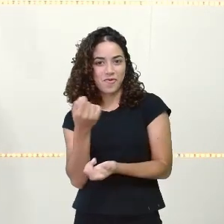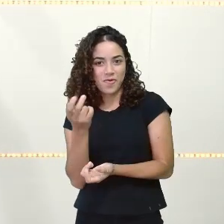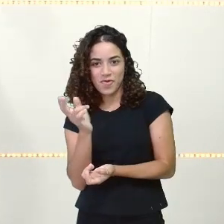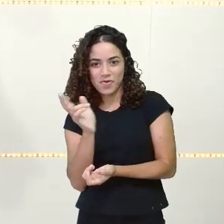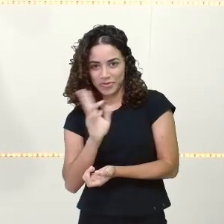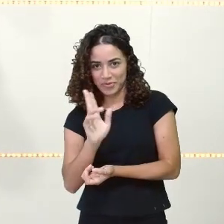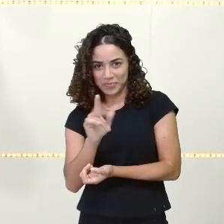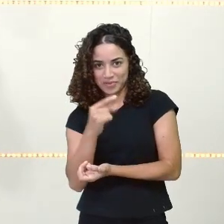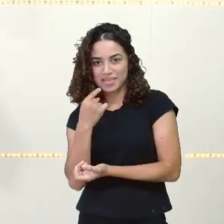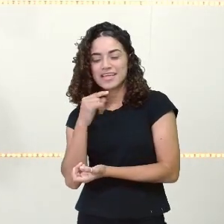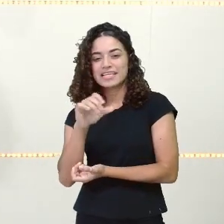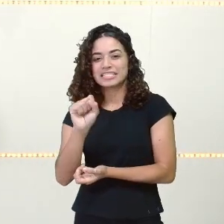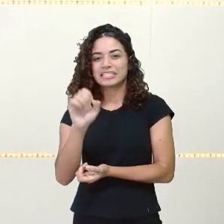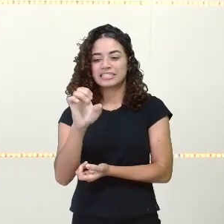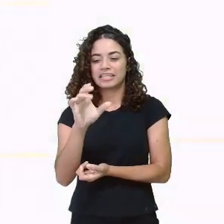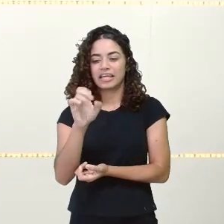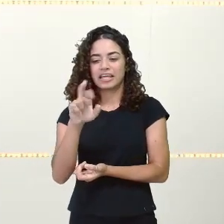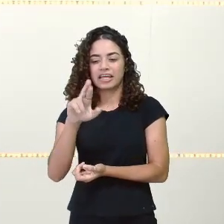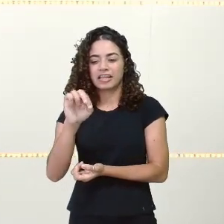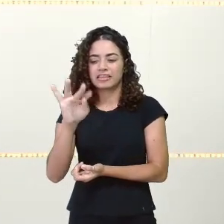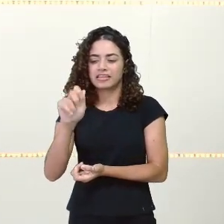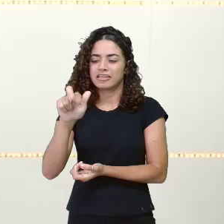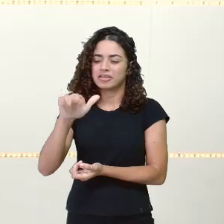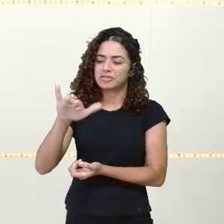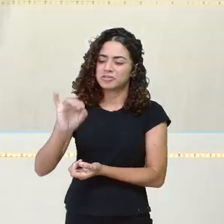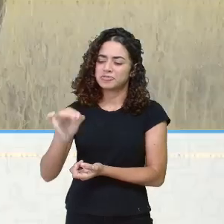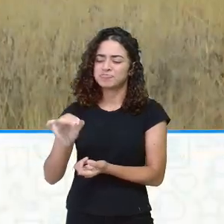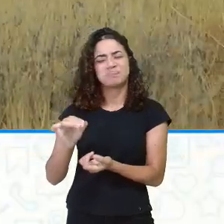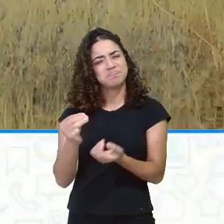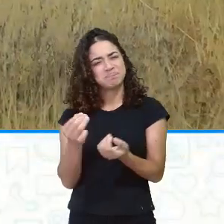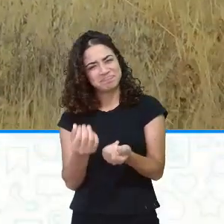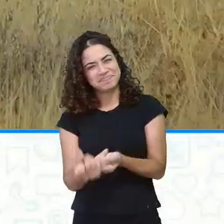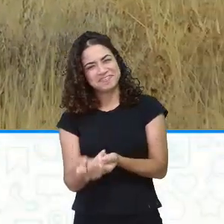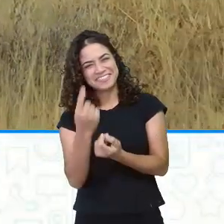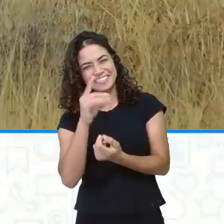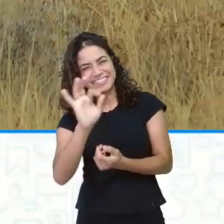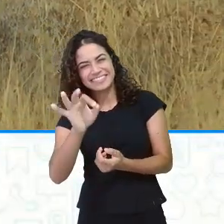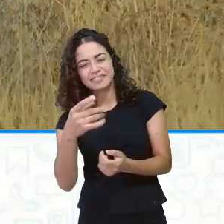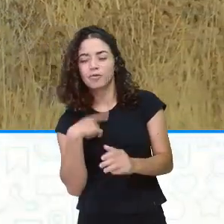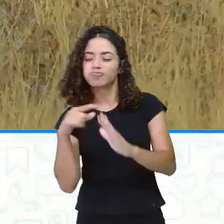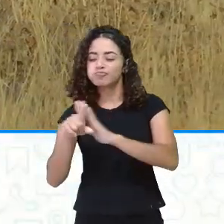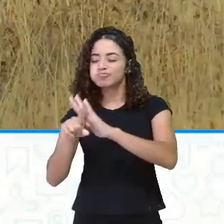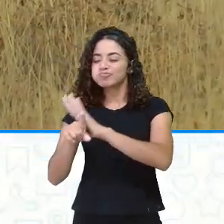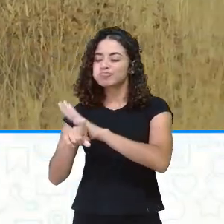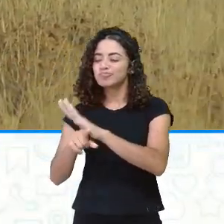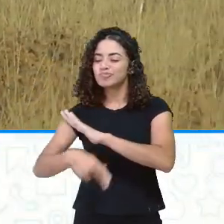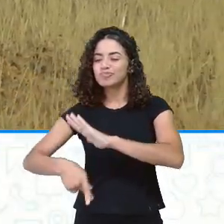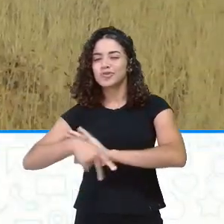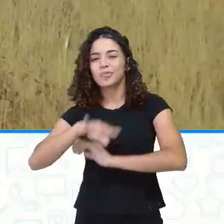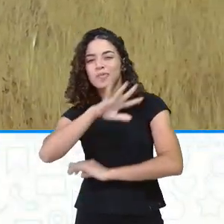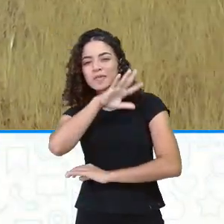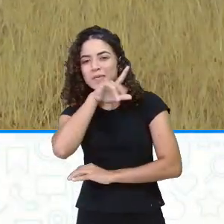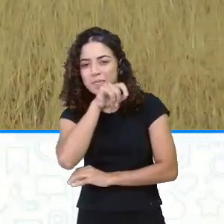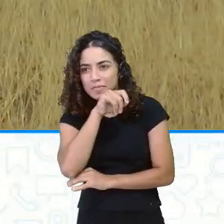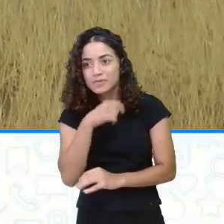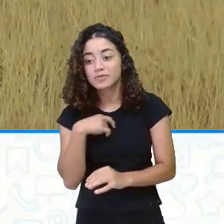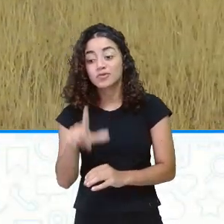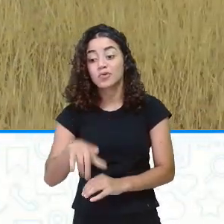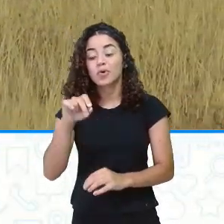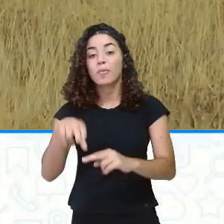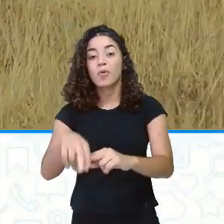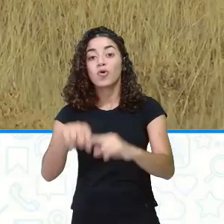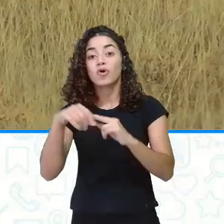secretário tem esse nome bem peculiar, né? Quando eu fui fazer minhas pesquisas dos animais, eu escolhi ele justamente pelo